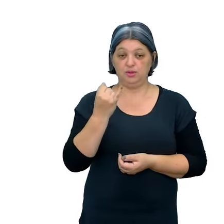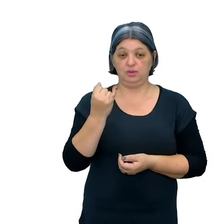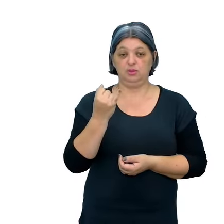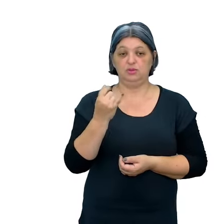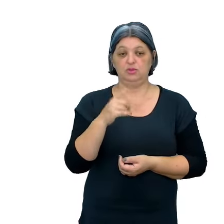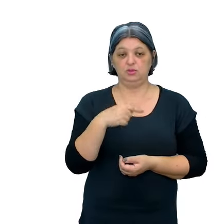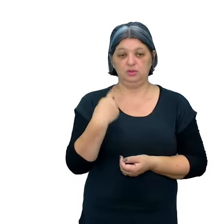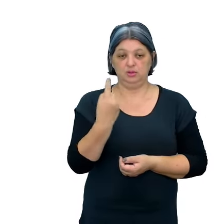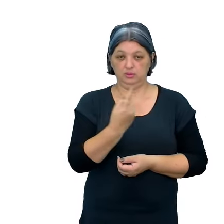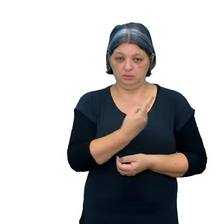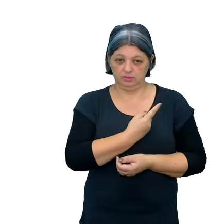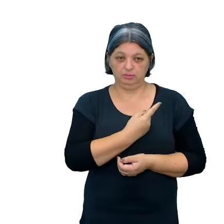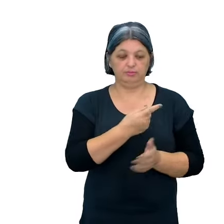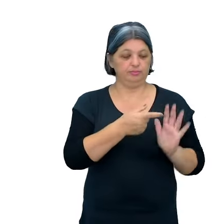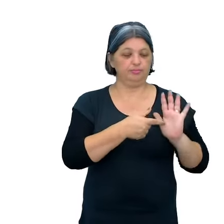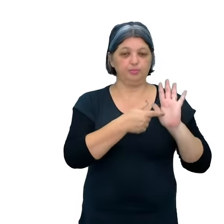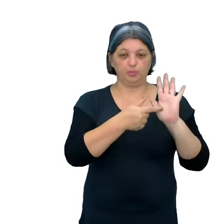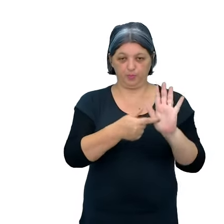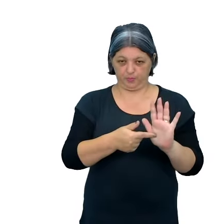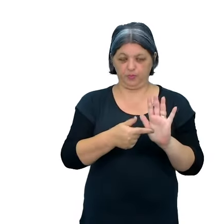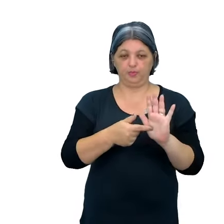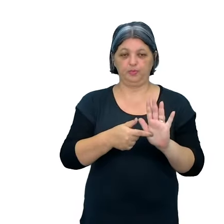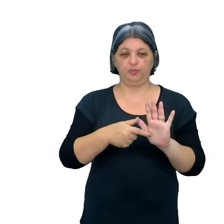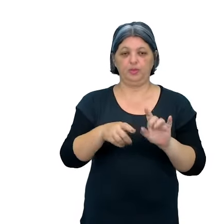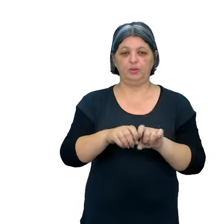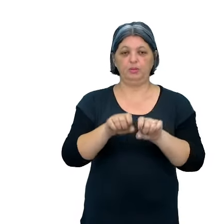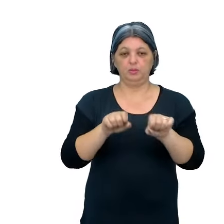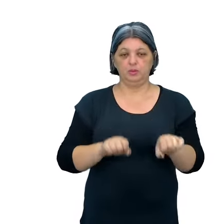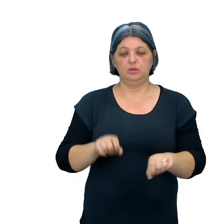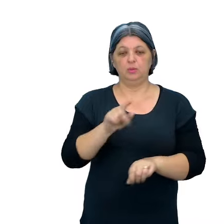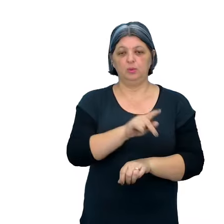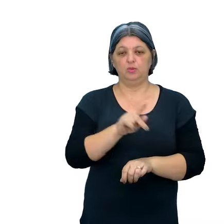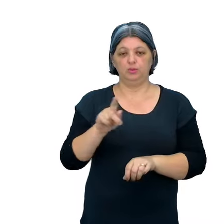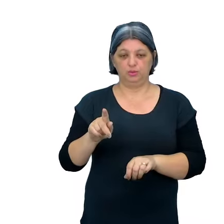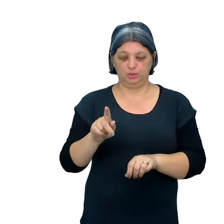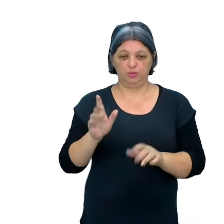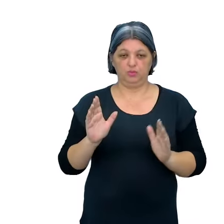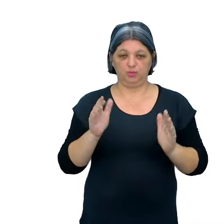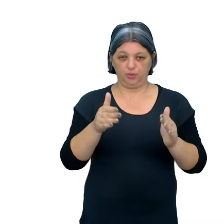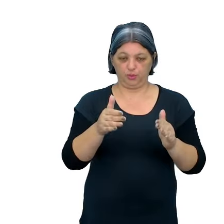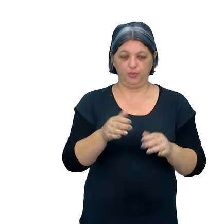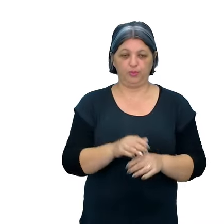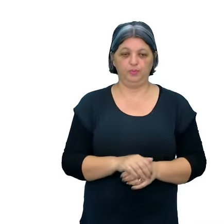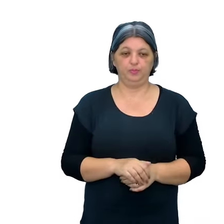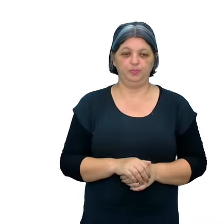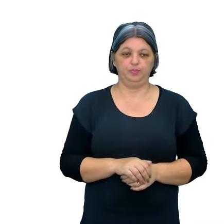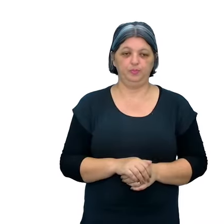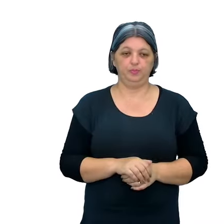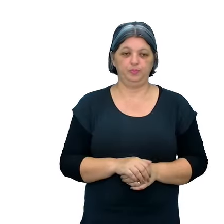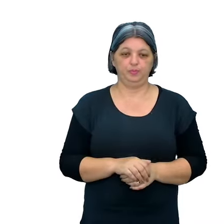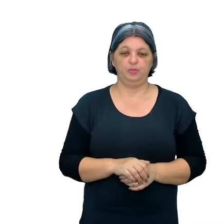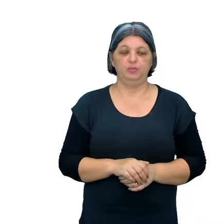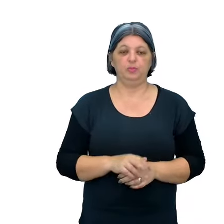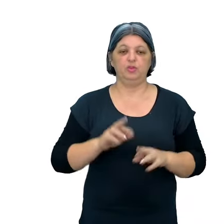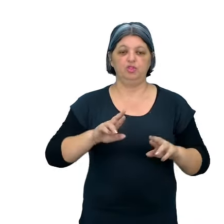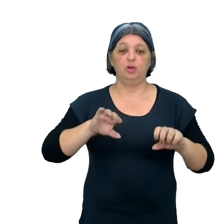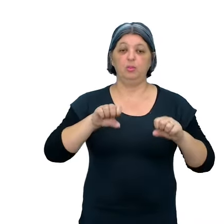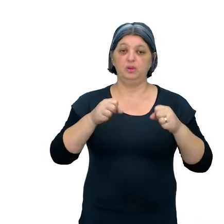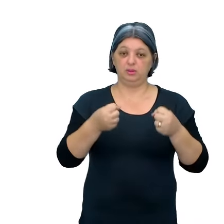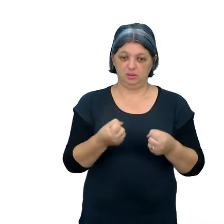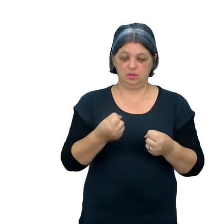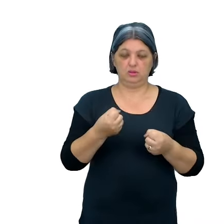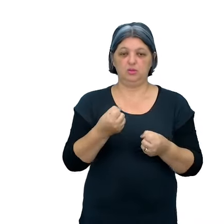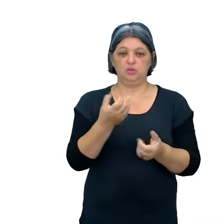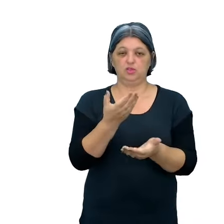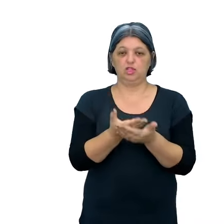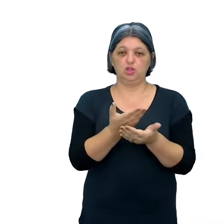aqui apresentando essa formação para professores, do campo de recuperação e